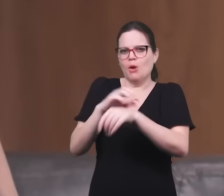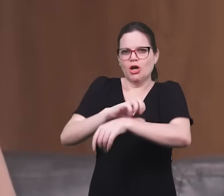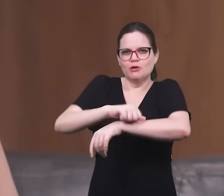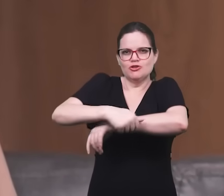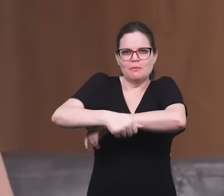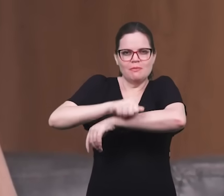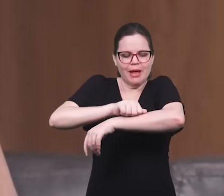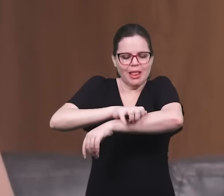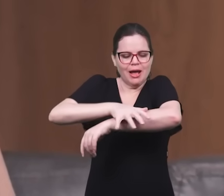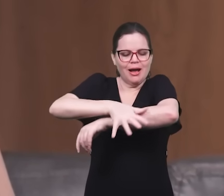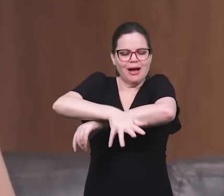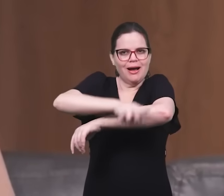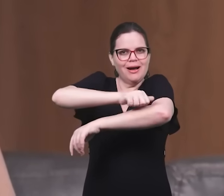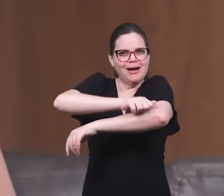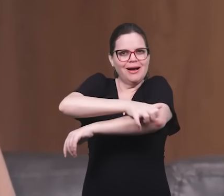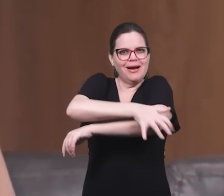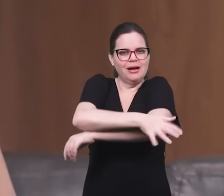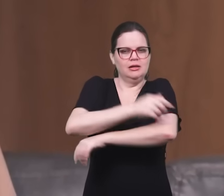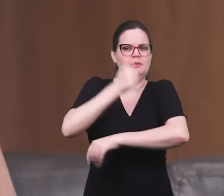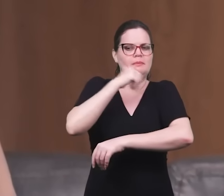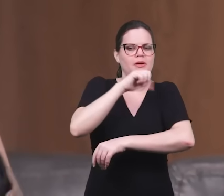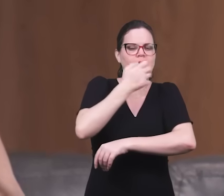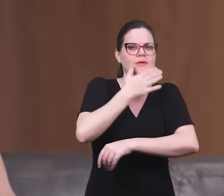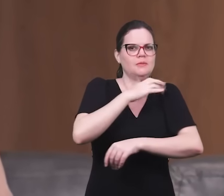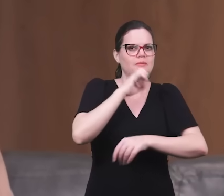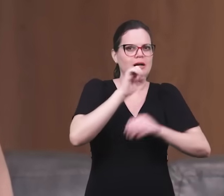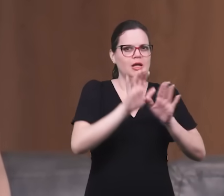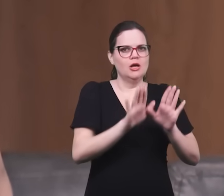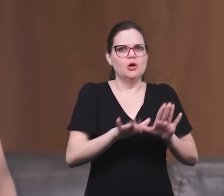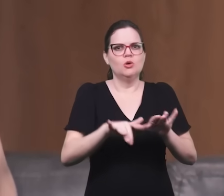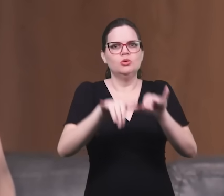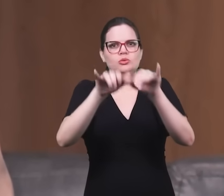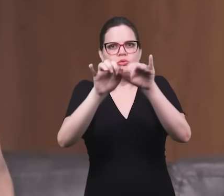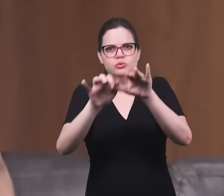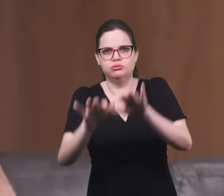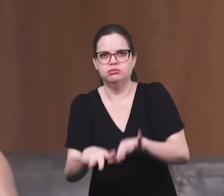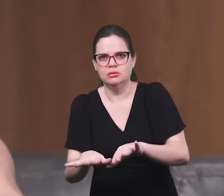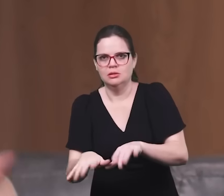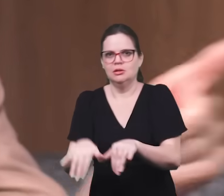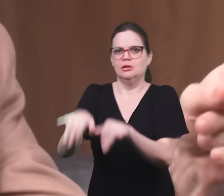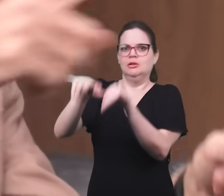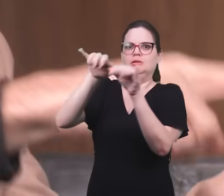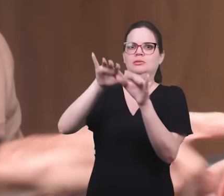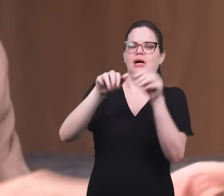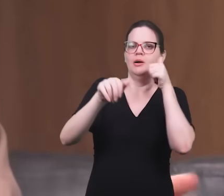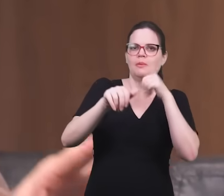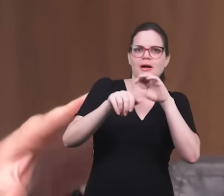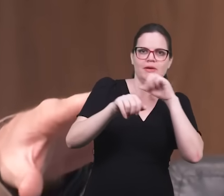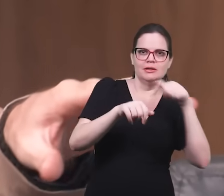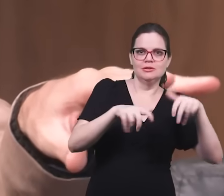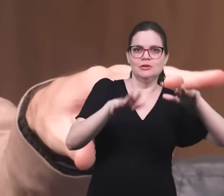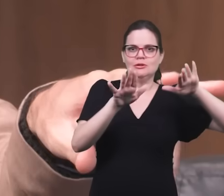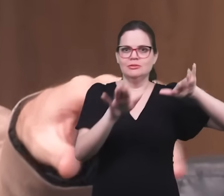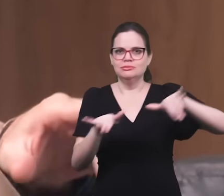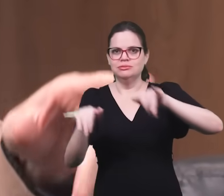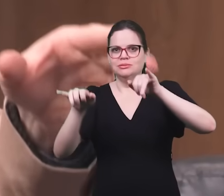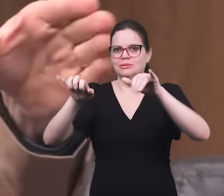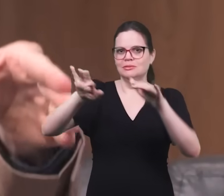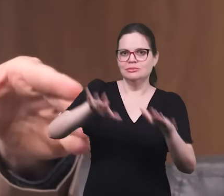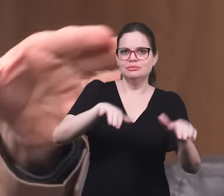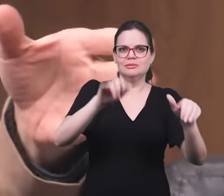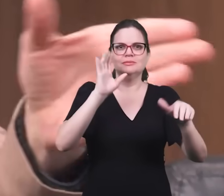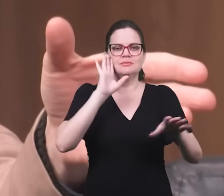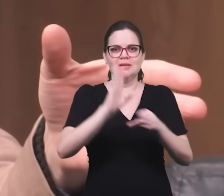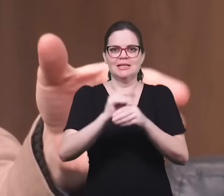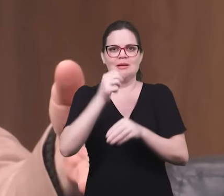já, mas o pai e a mãe sempre está do lado dele. Ele dá um voo aqui ali, o pai vai junto ali. Voa para cá, o pai vai junto. Você vê os dois perto, você sabe